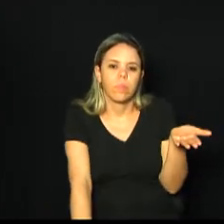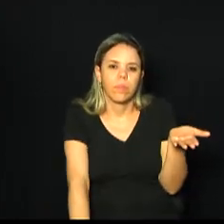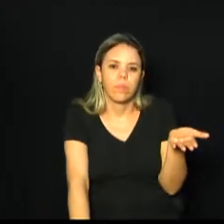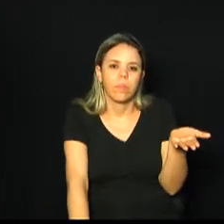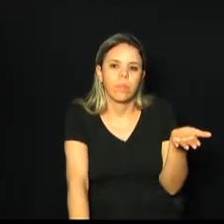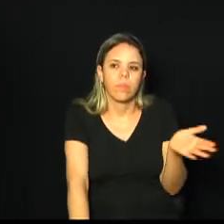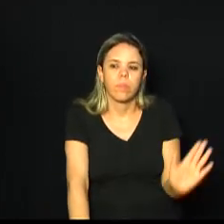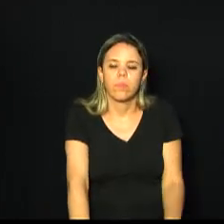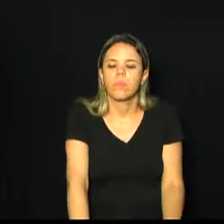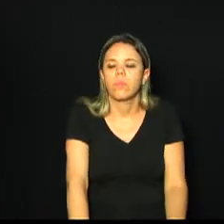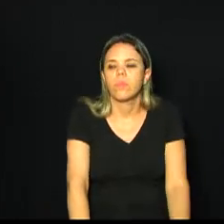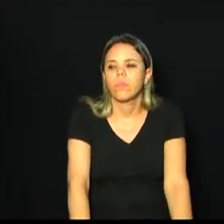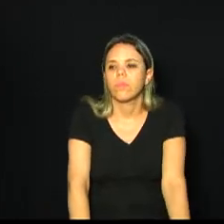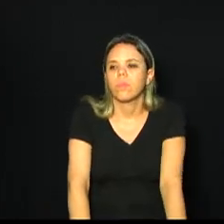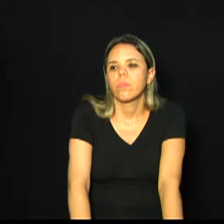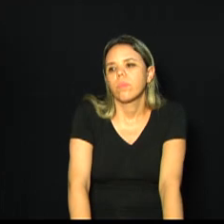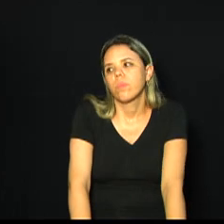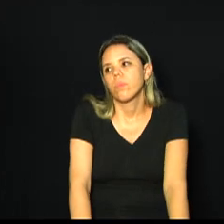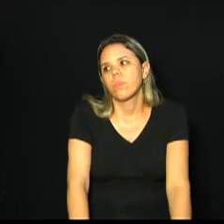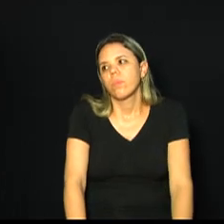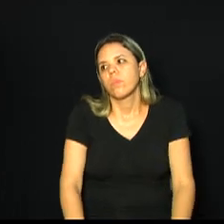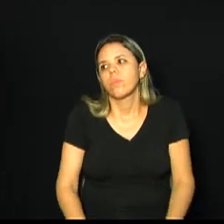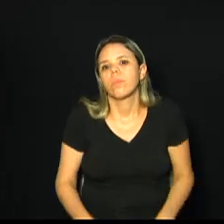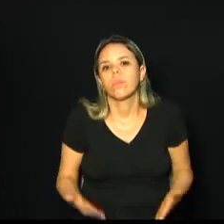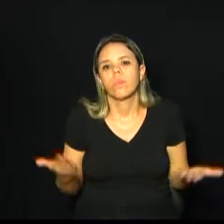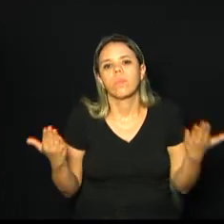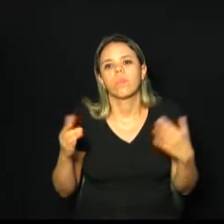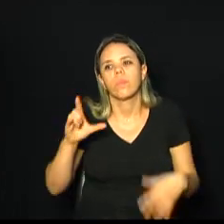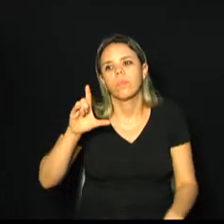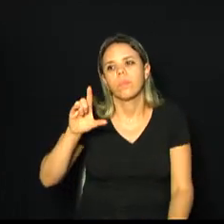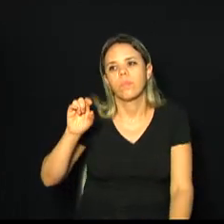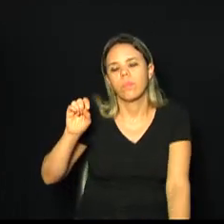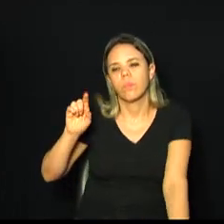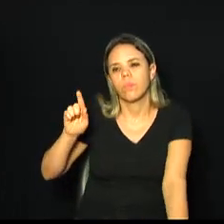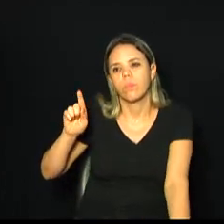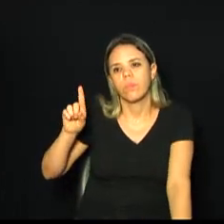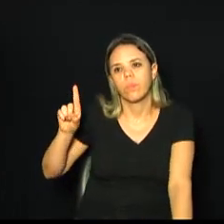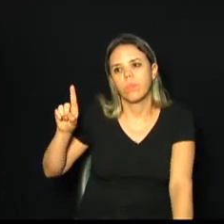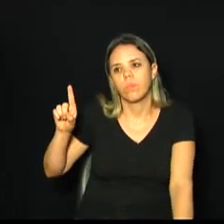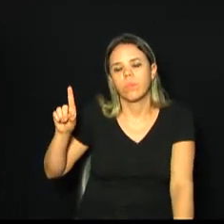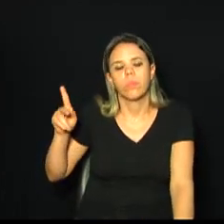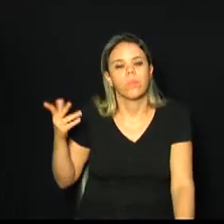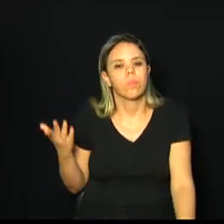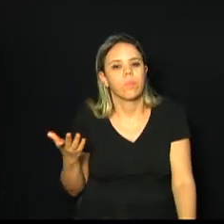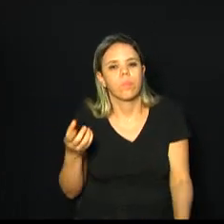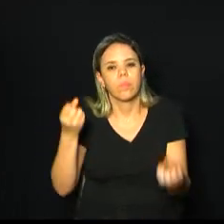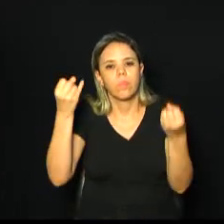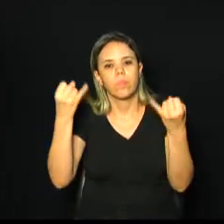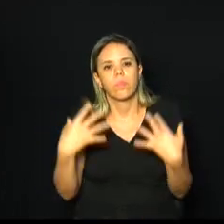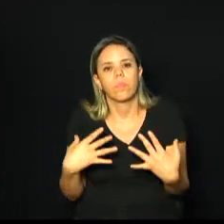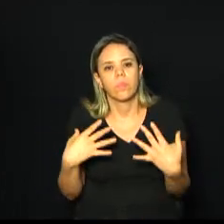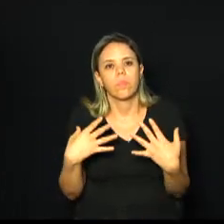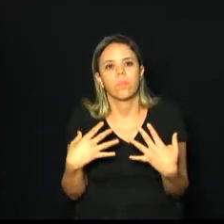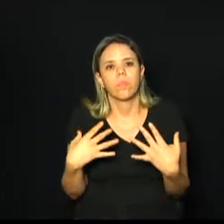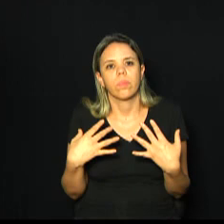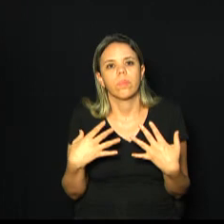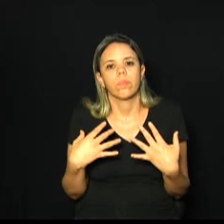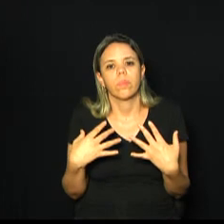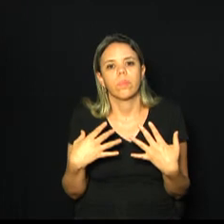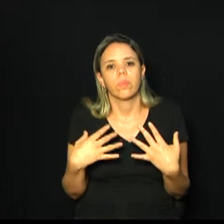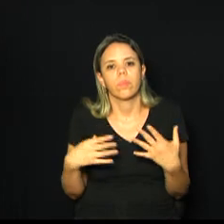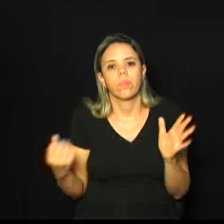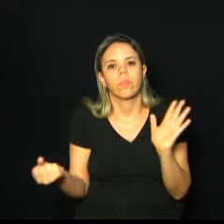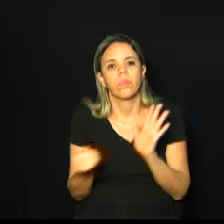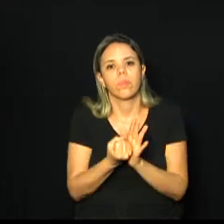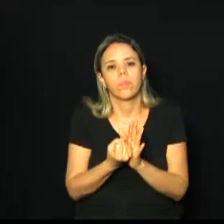Entendeu? Agora, com a LGPD, você vai ter que explicar como é que você vai ter que ter registro